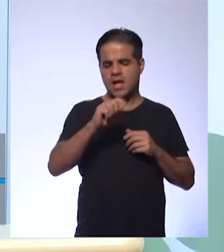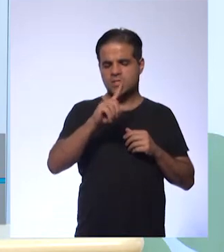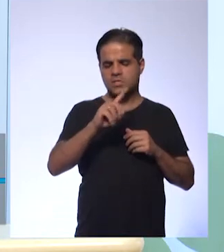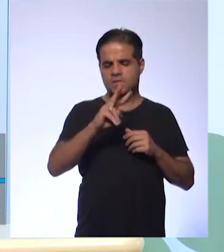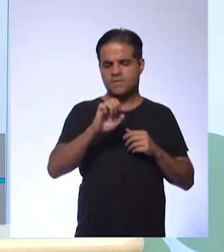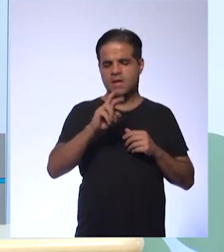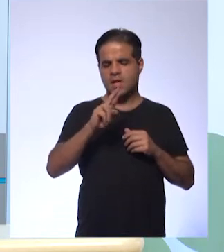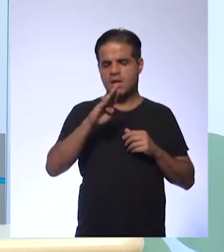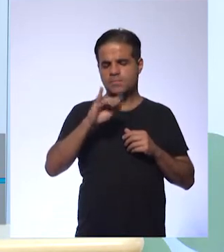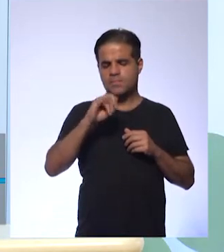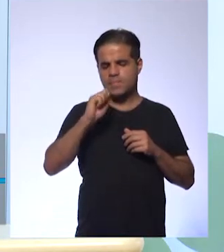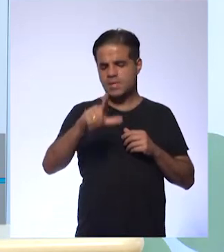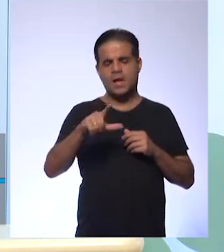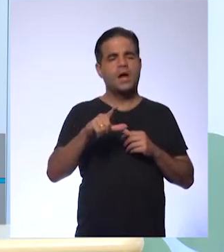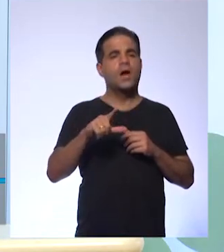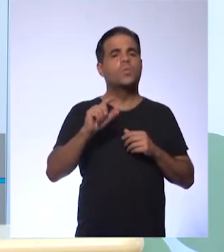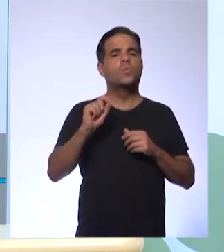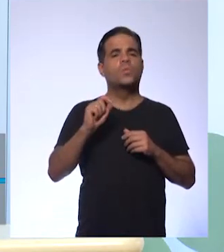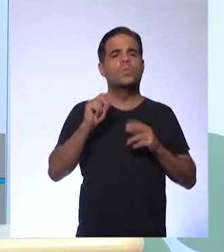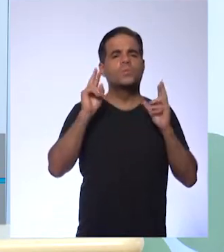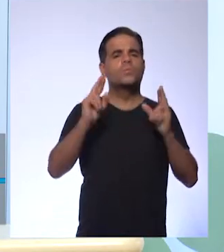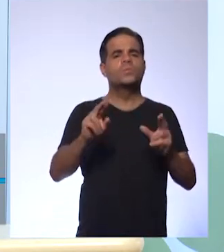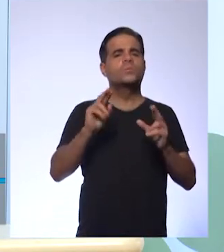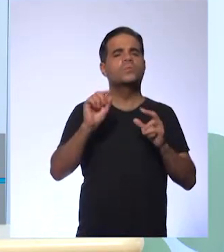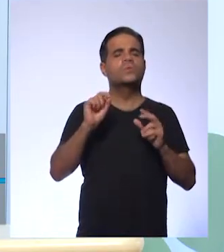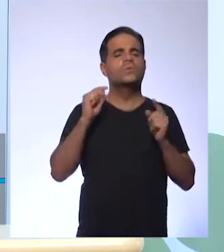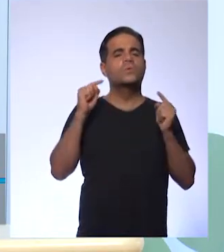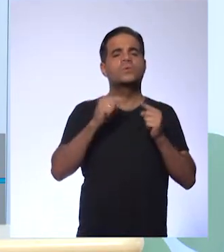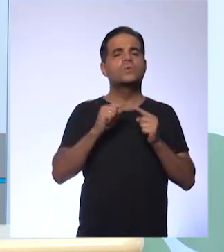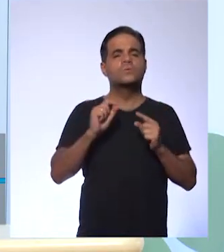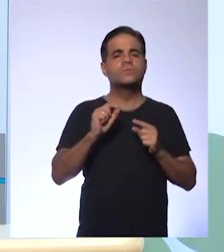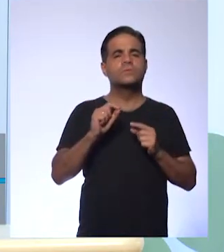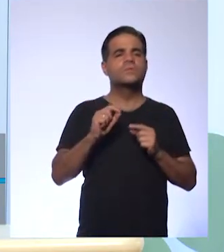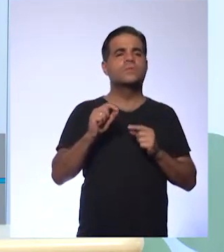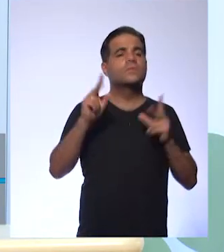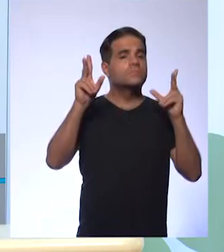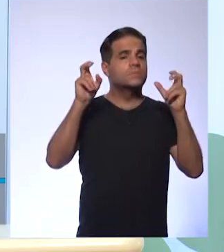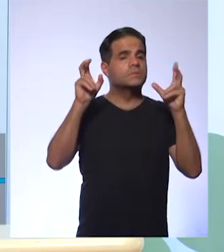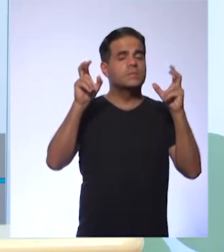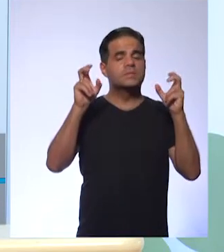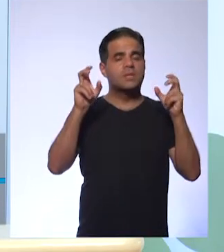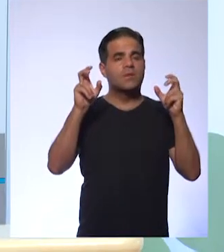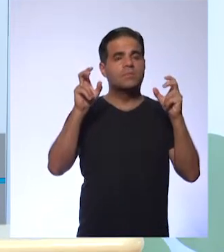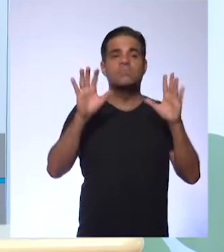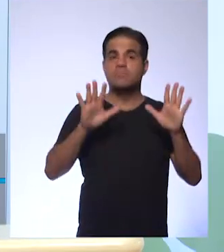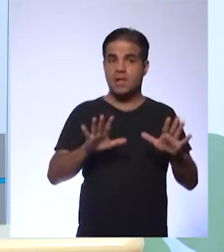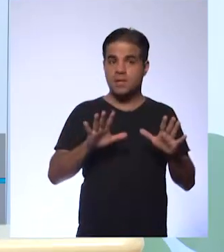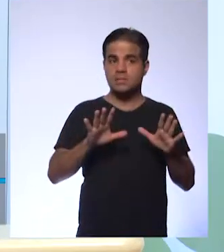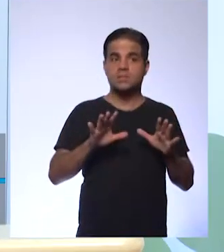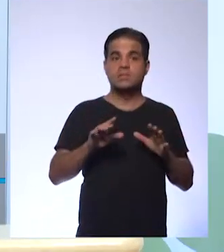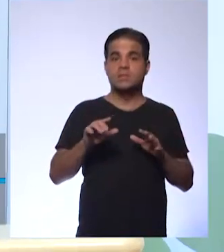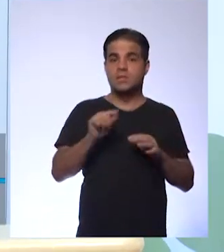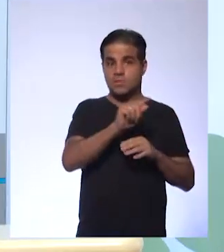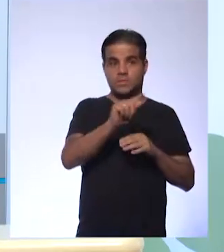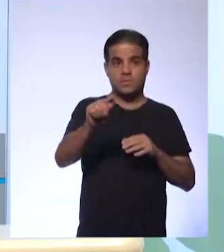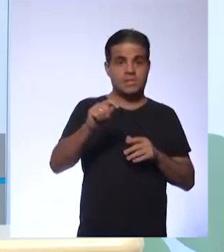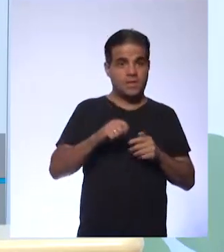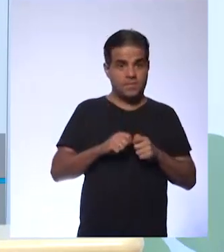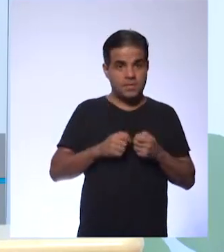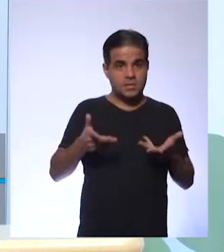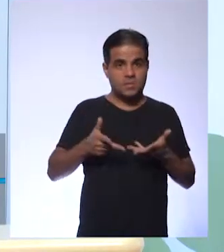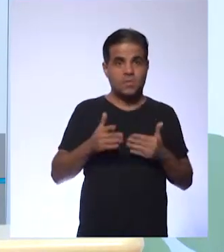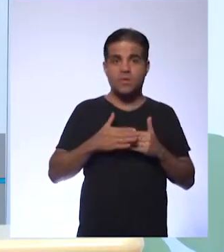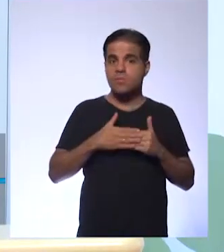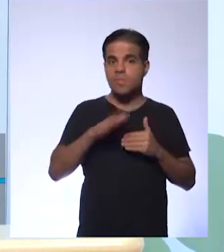adverbial, no que se diz respeito a uma expressão. Mas Isso. o que eles fizeram agora foi mais